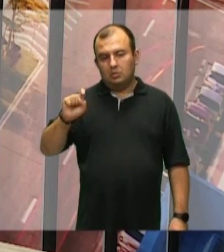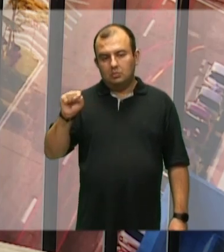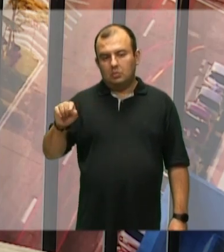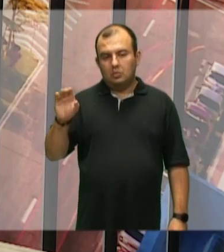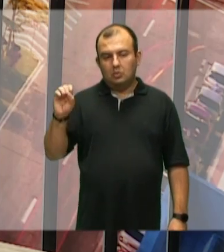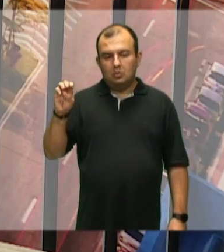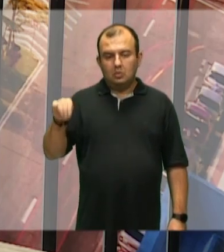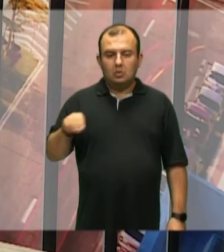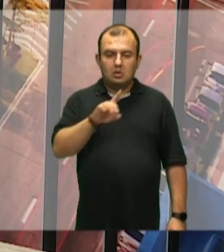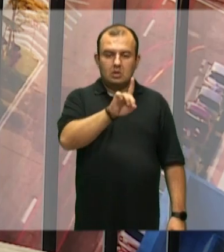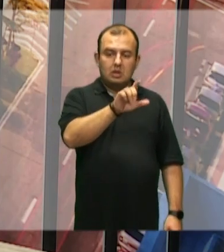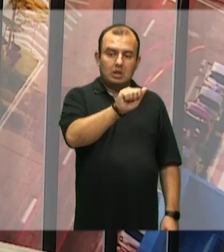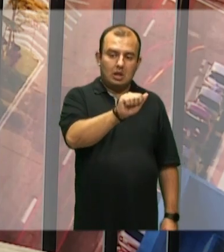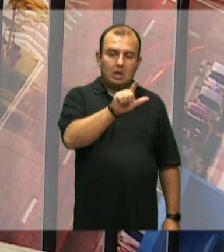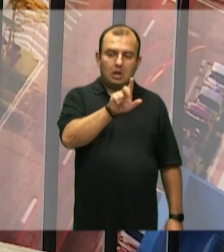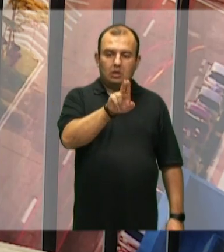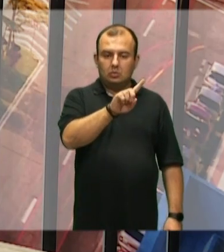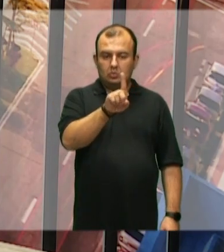Daluz, tudo junto,